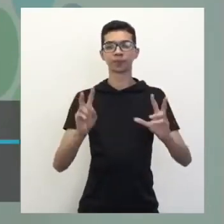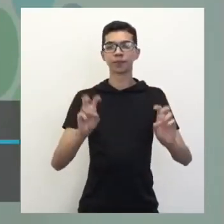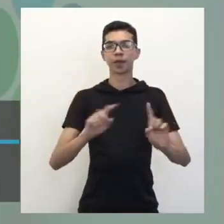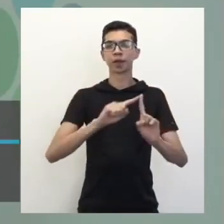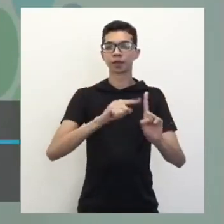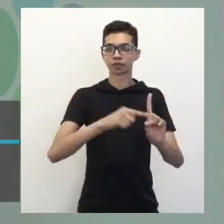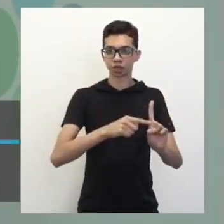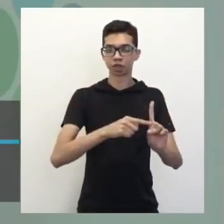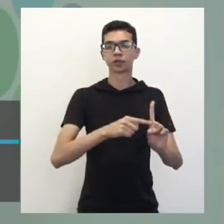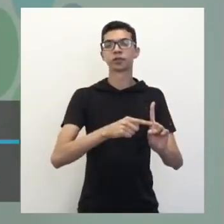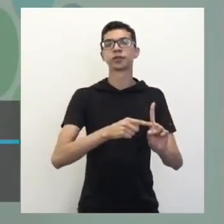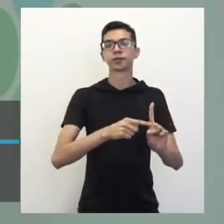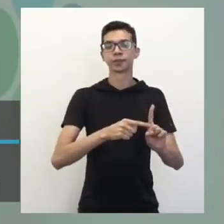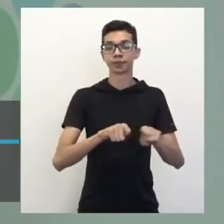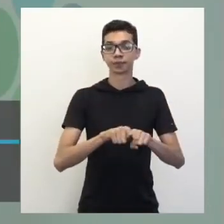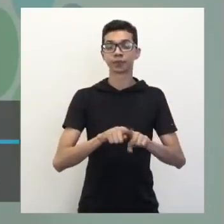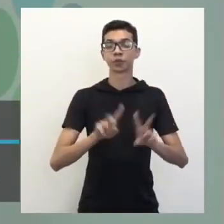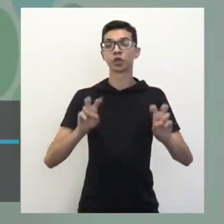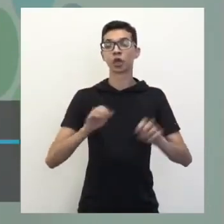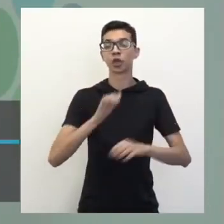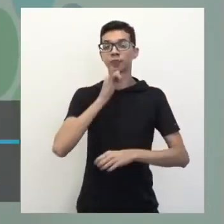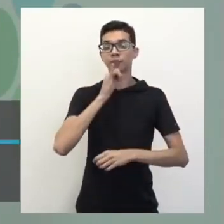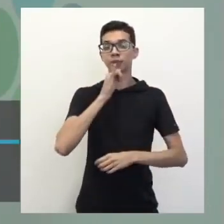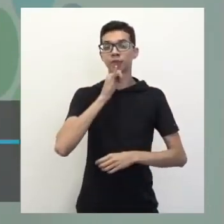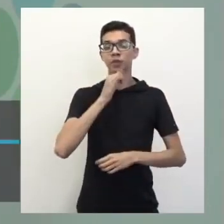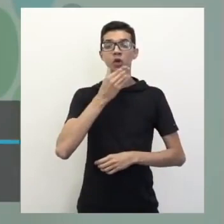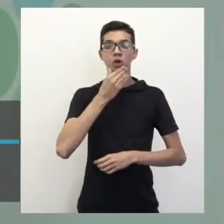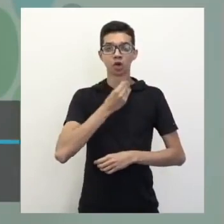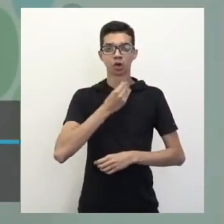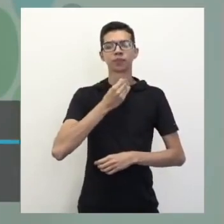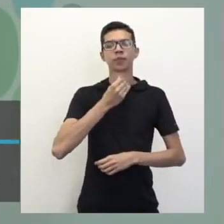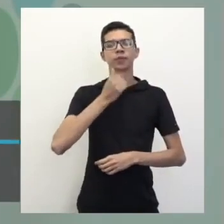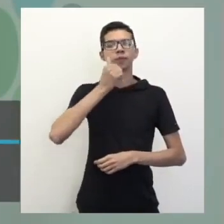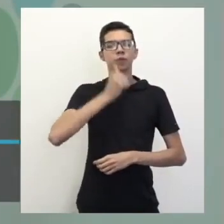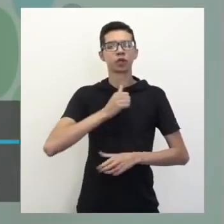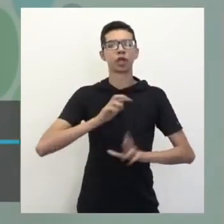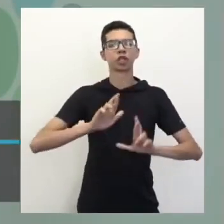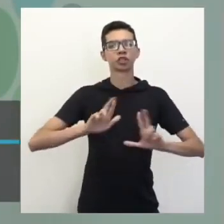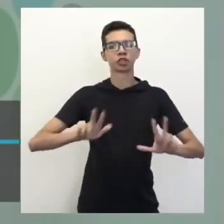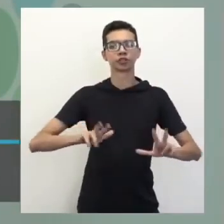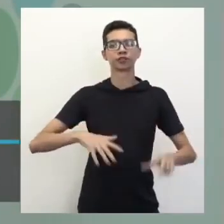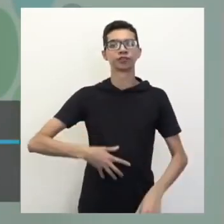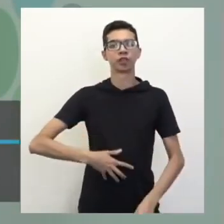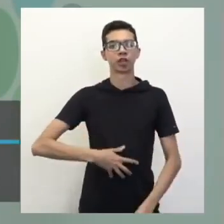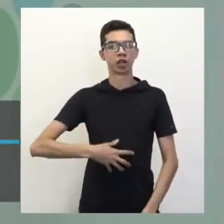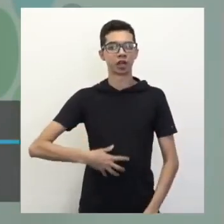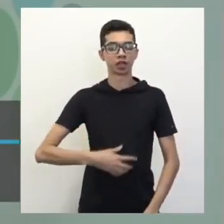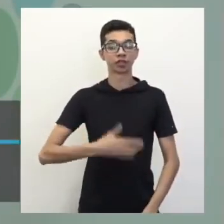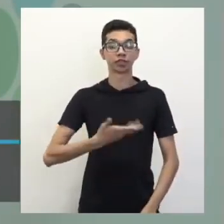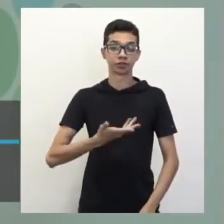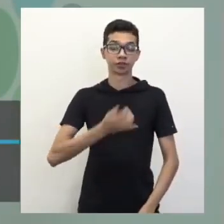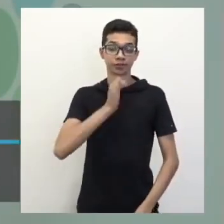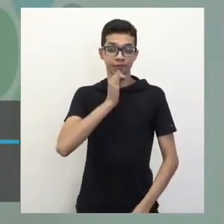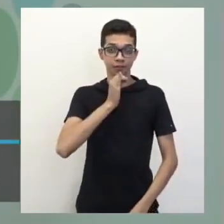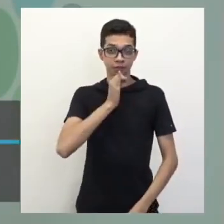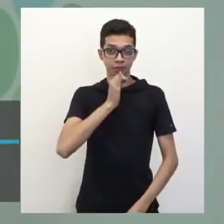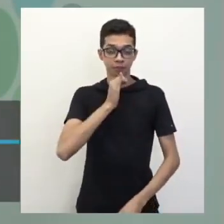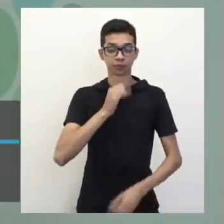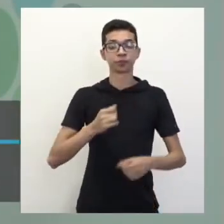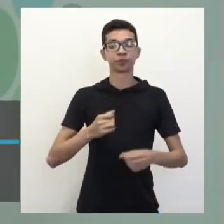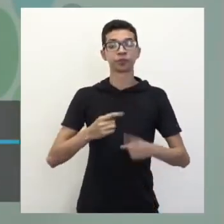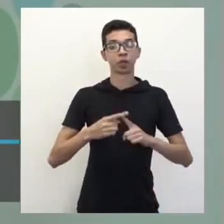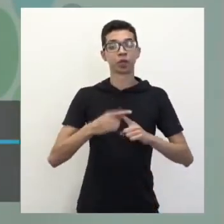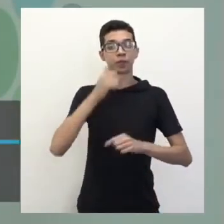gestação, né? Do sistema reprodutor, vamos colocar assim, do homem e da mulher, fora isso, as diferenças na visão dela não existiam,